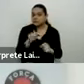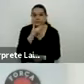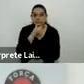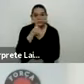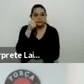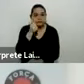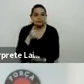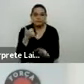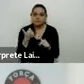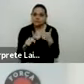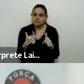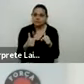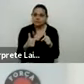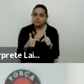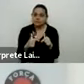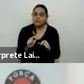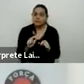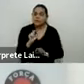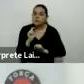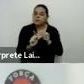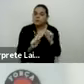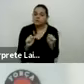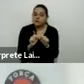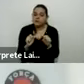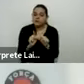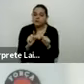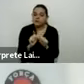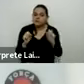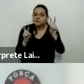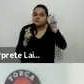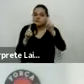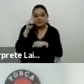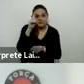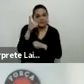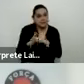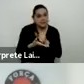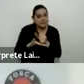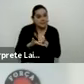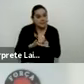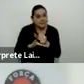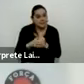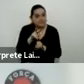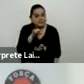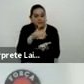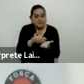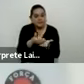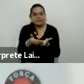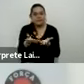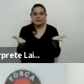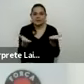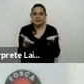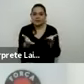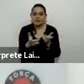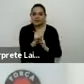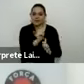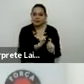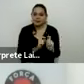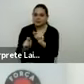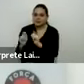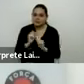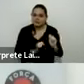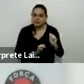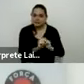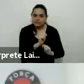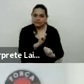planejamento de ação para as datas bases que se iniciam agora, a começar pelo setor